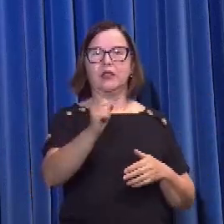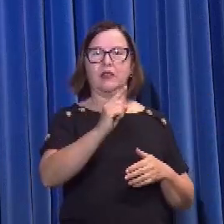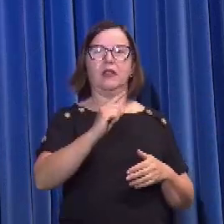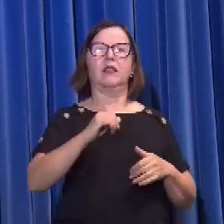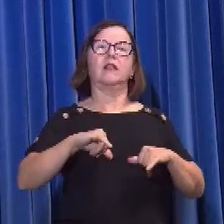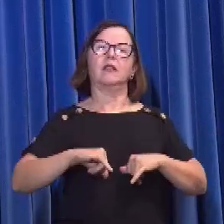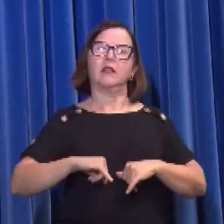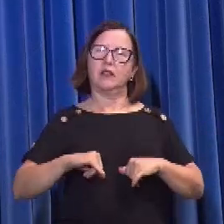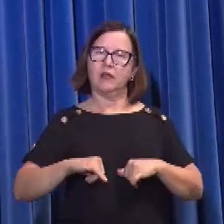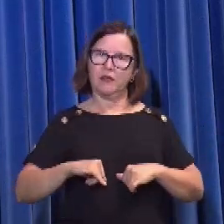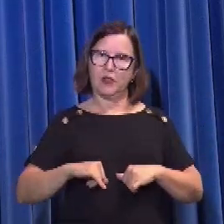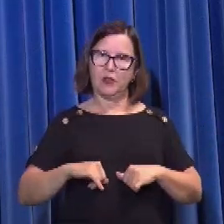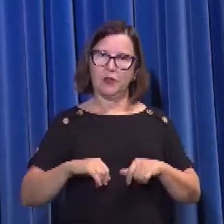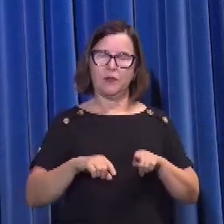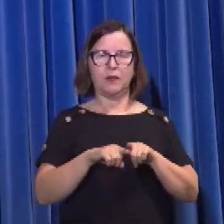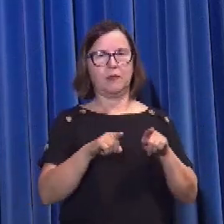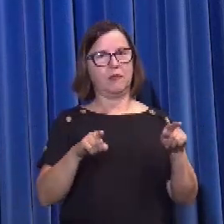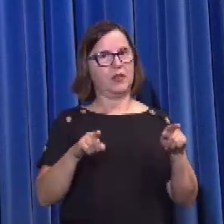porém não angustiados.